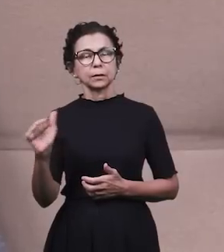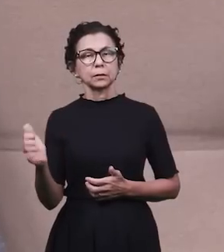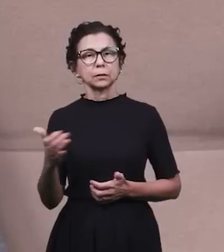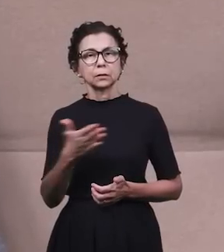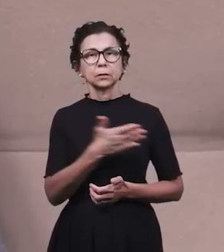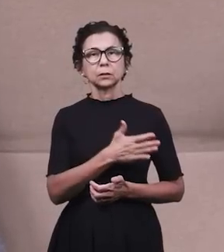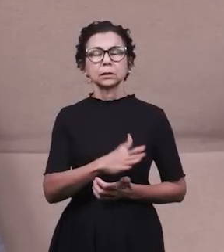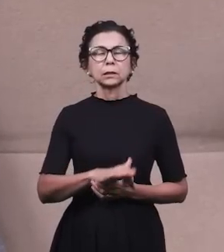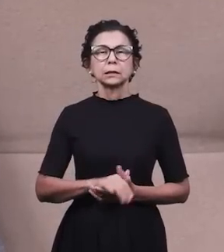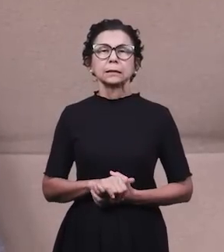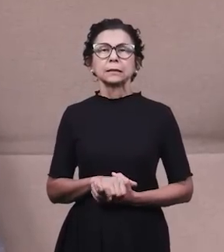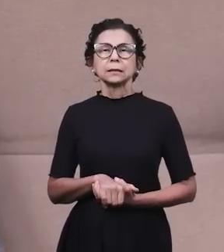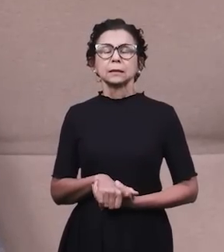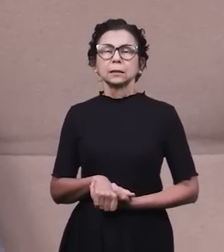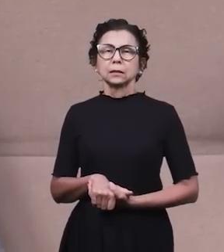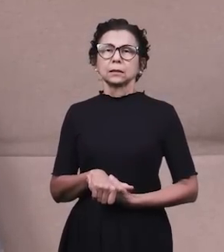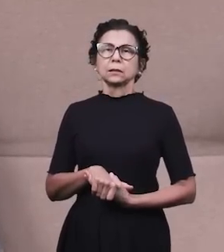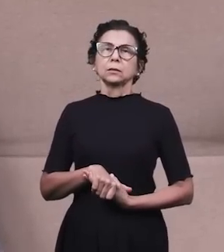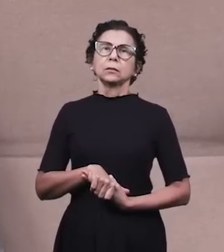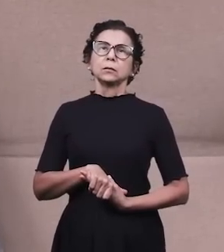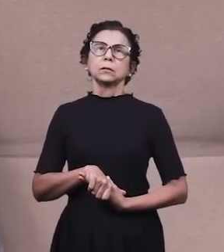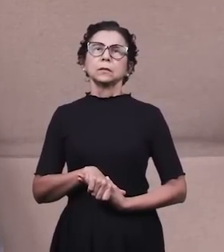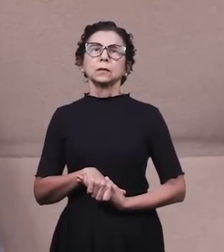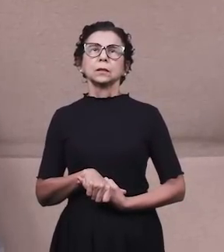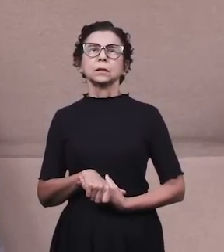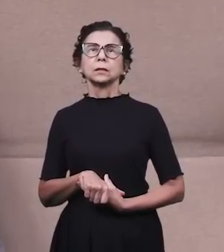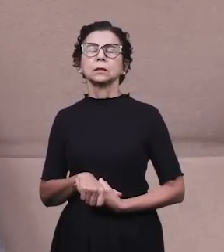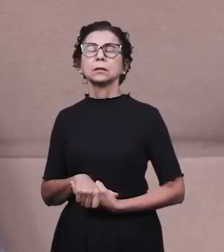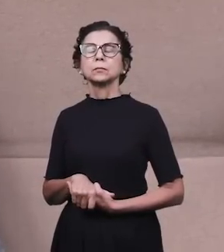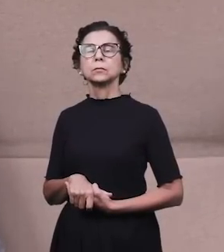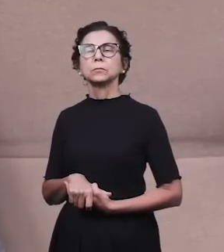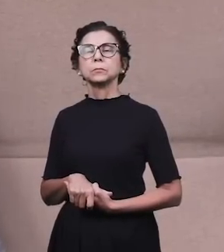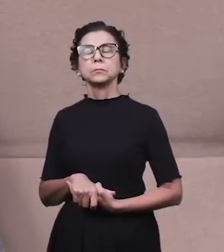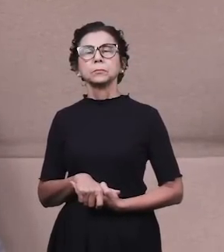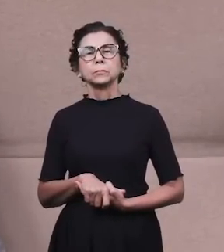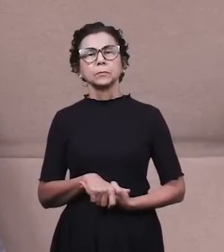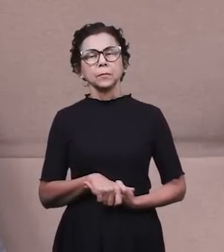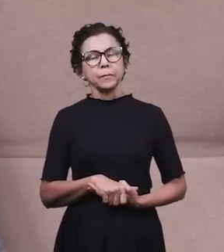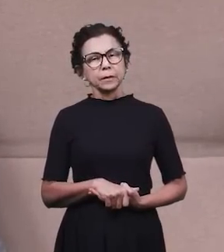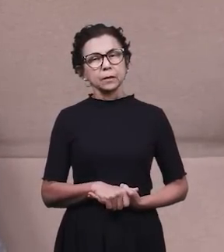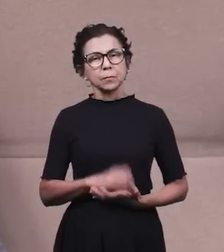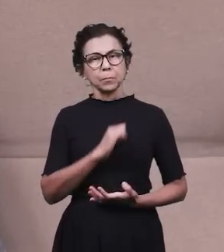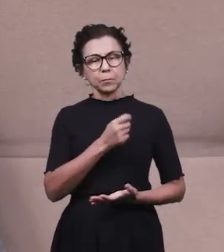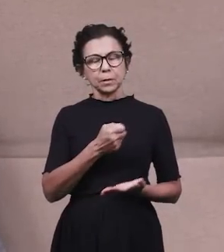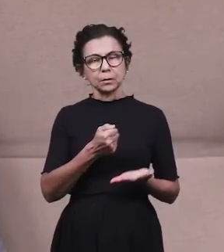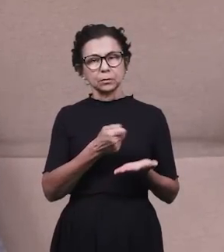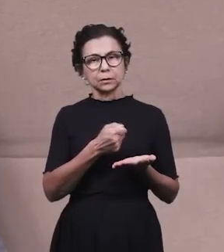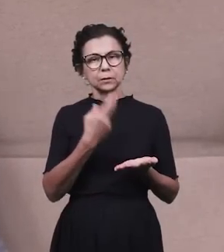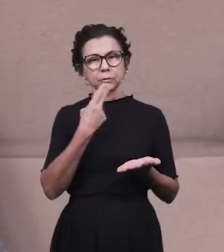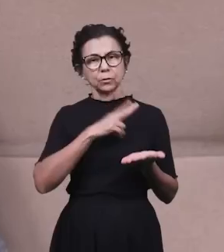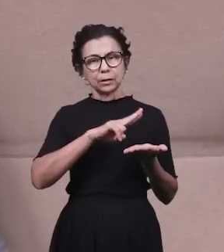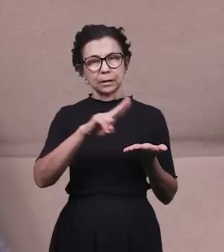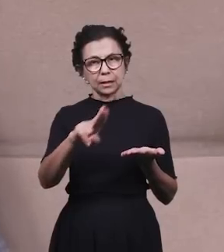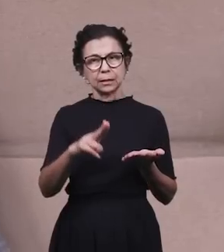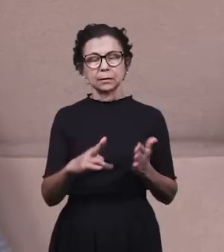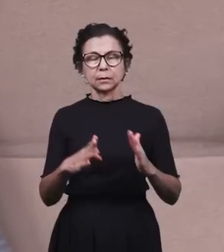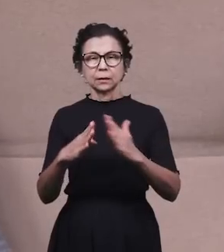uma das marcas mais fortes da carta à igreja de Éfeso foi